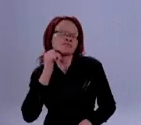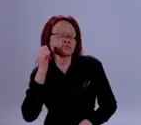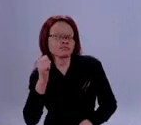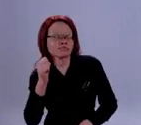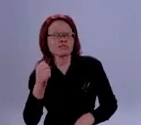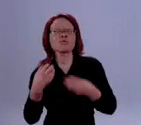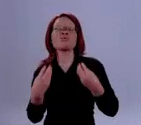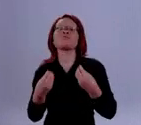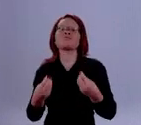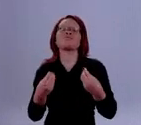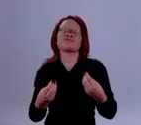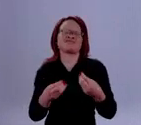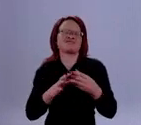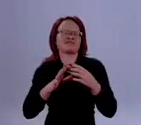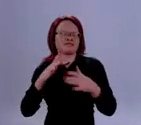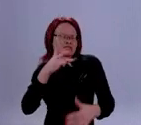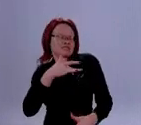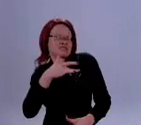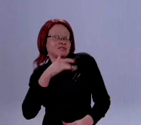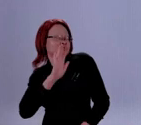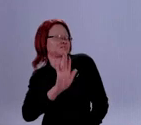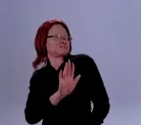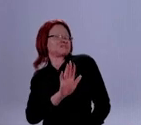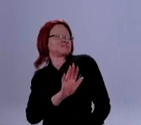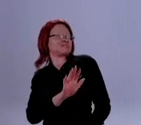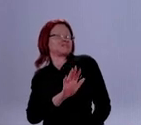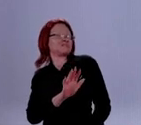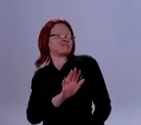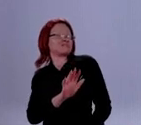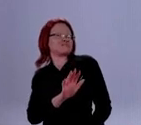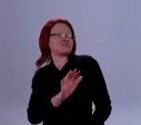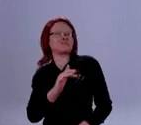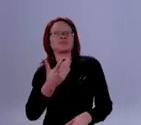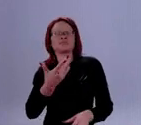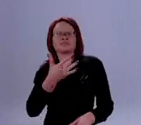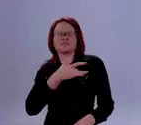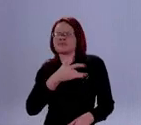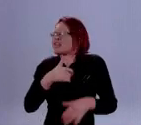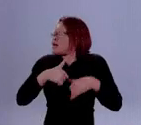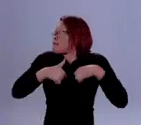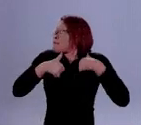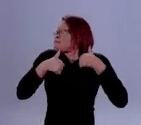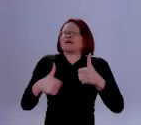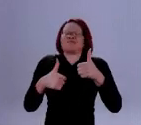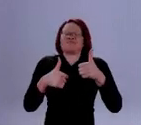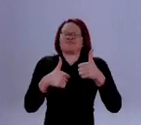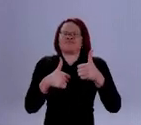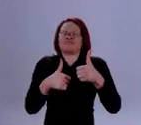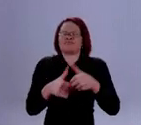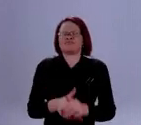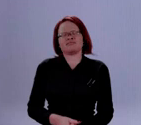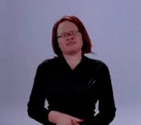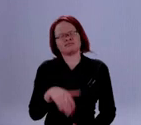como é que a chuva se está sentir Qual é a resposta ela sente-se muito bem